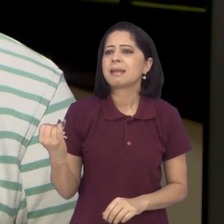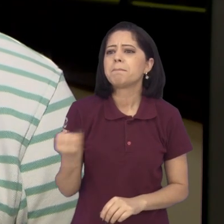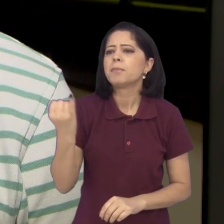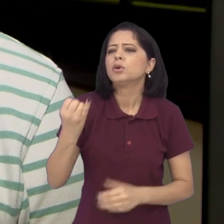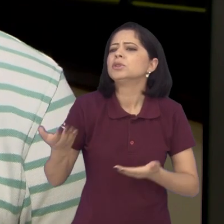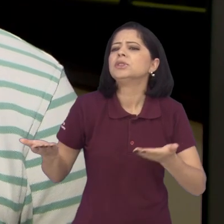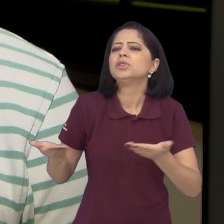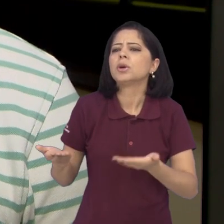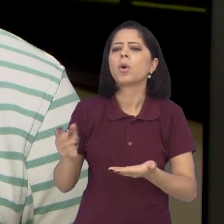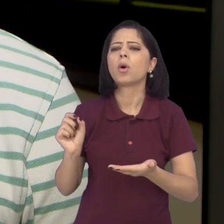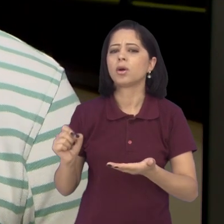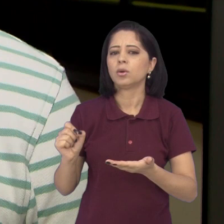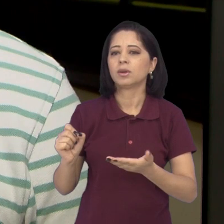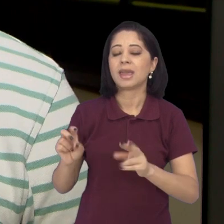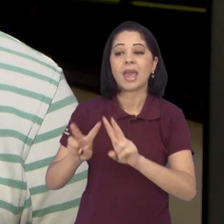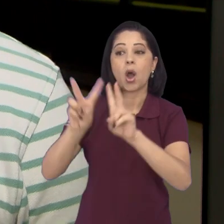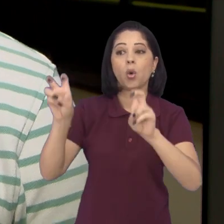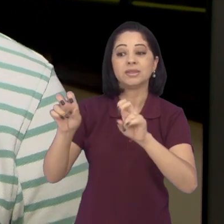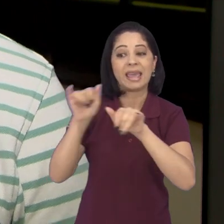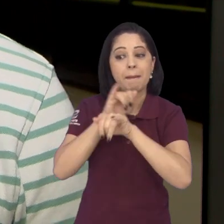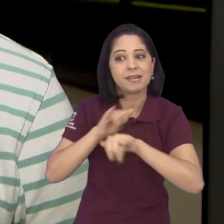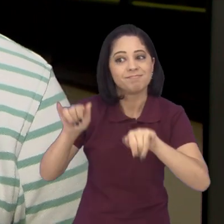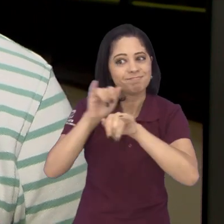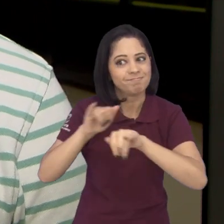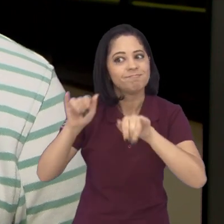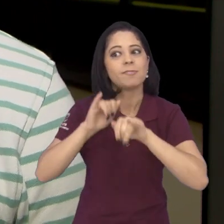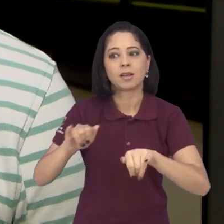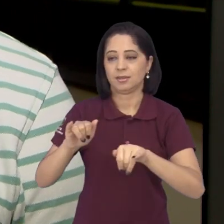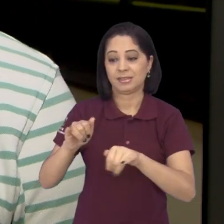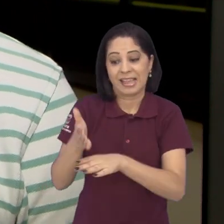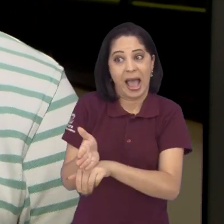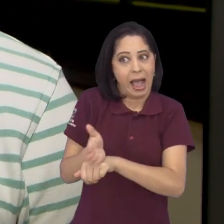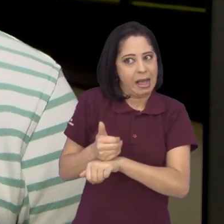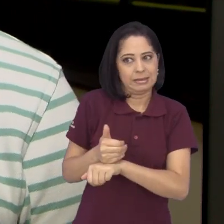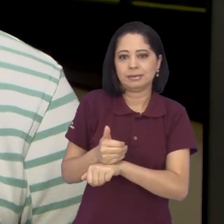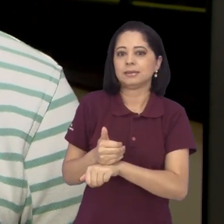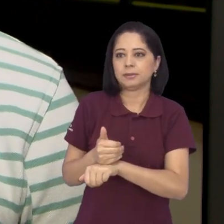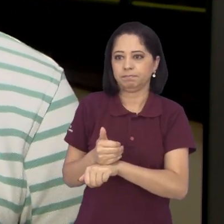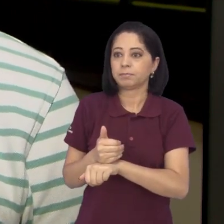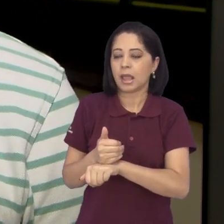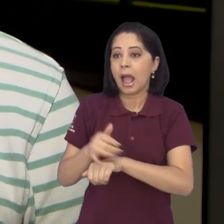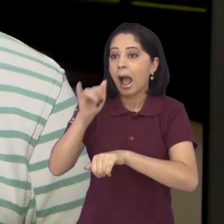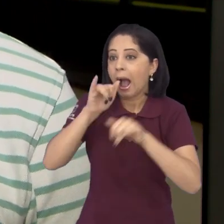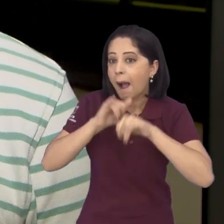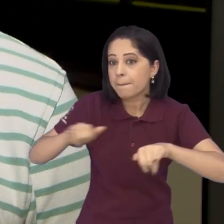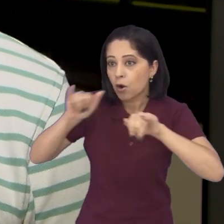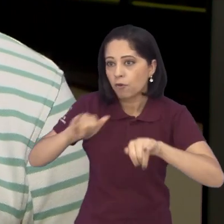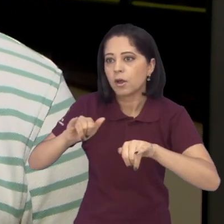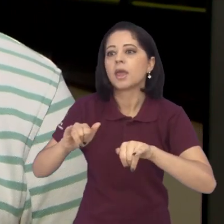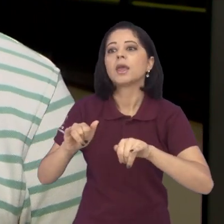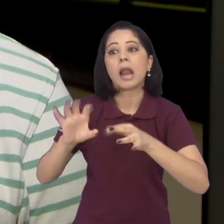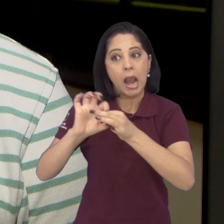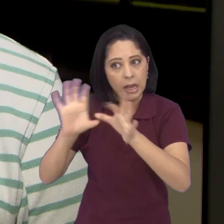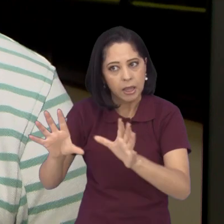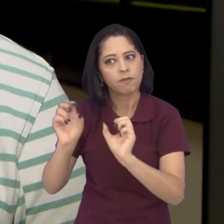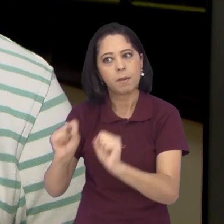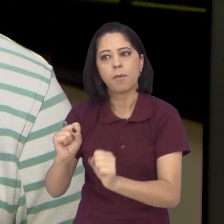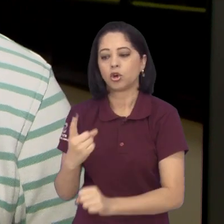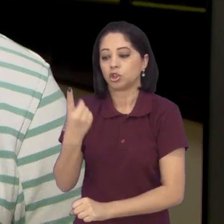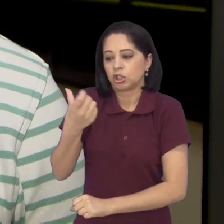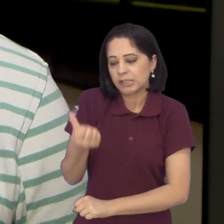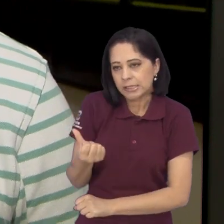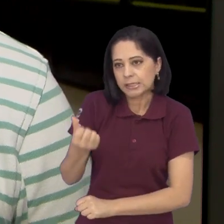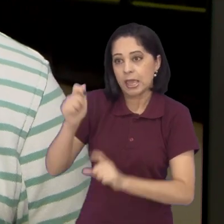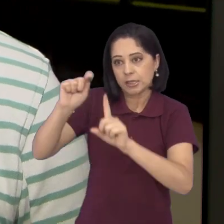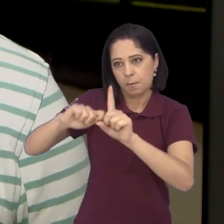nesse momento é a questão da propaganda antecipada, né? A propaganda eleitoral só é permitida a partir de 16 de agosto, então